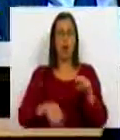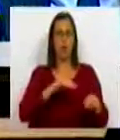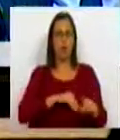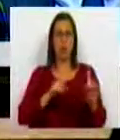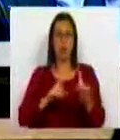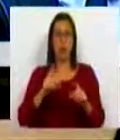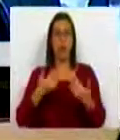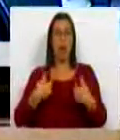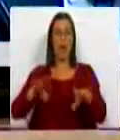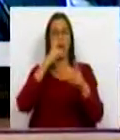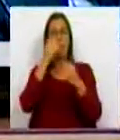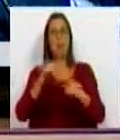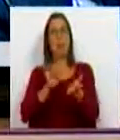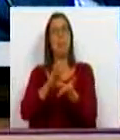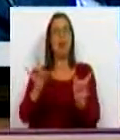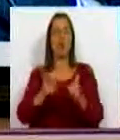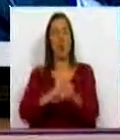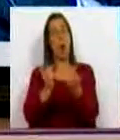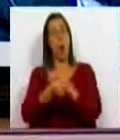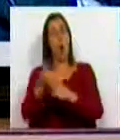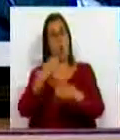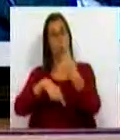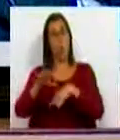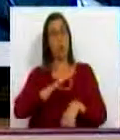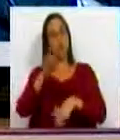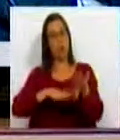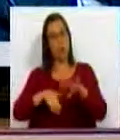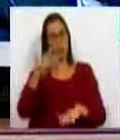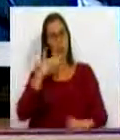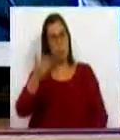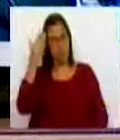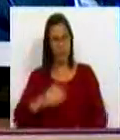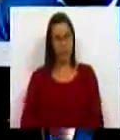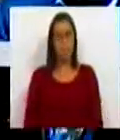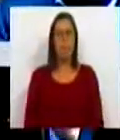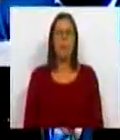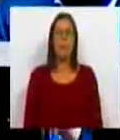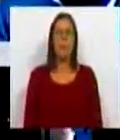salariais, nem empurrar ninguém para o despedimento. Ao contrário daquilo que já fizeram. Obrigado.